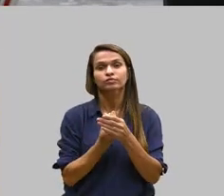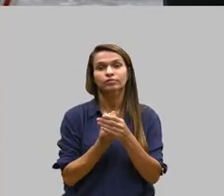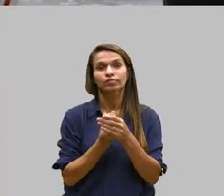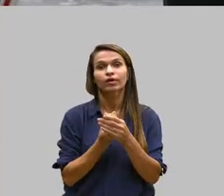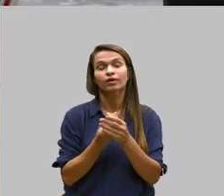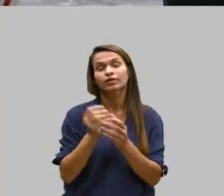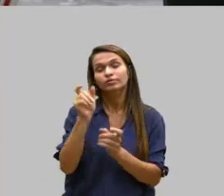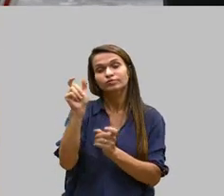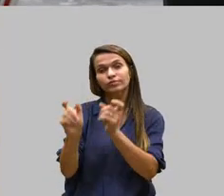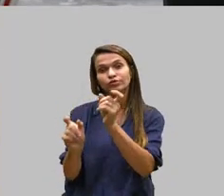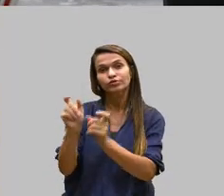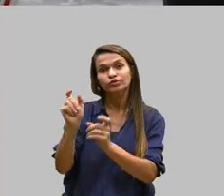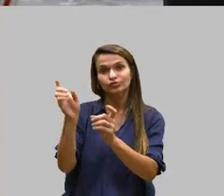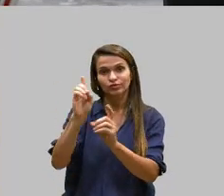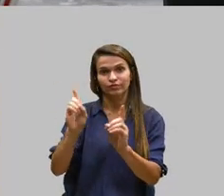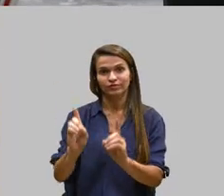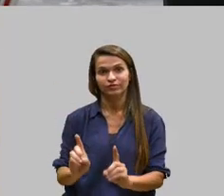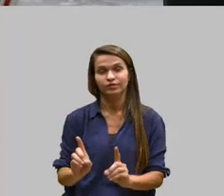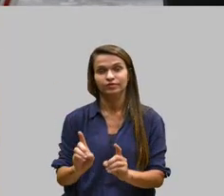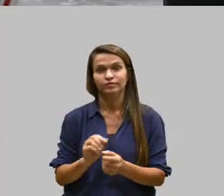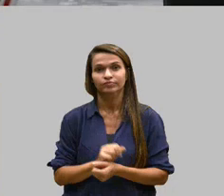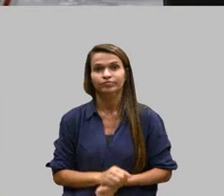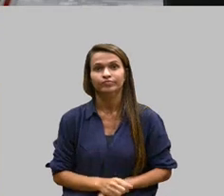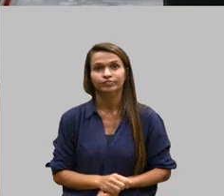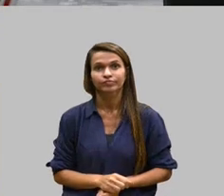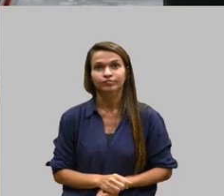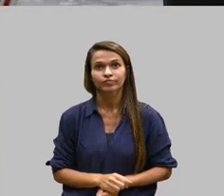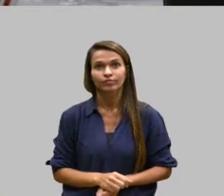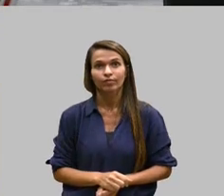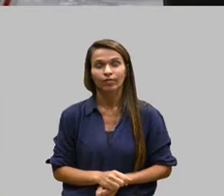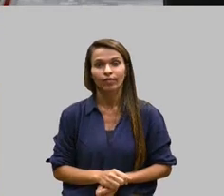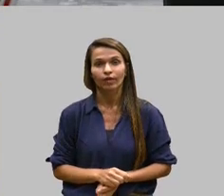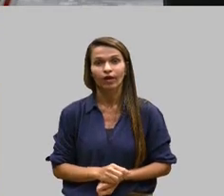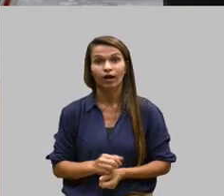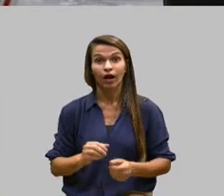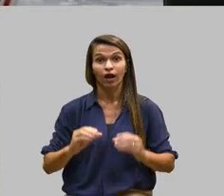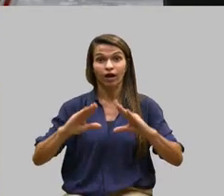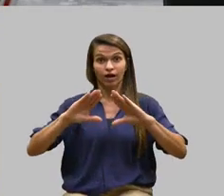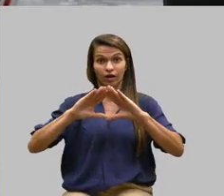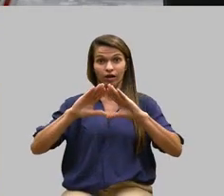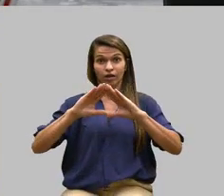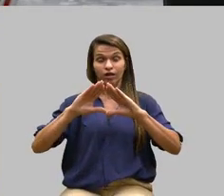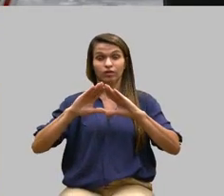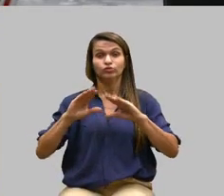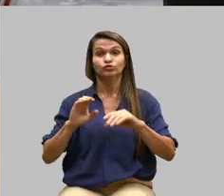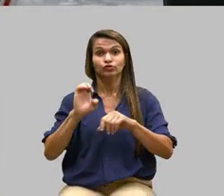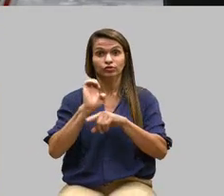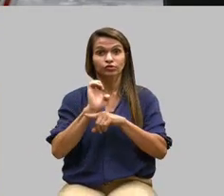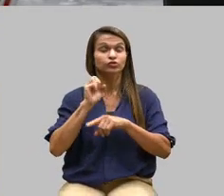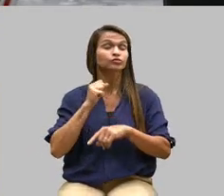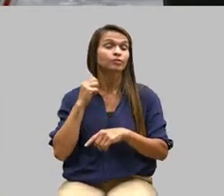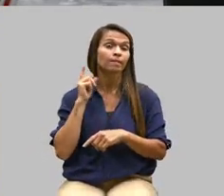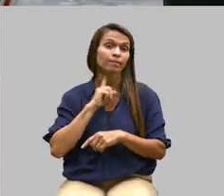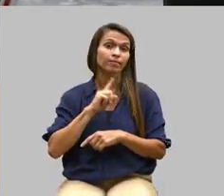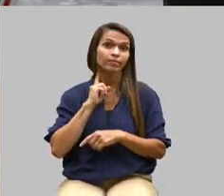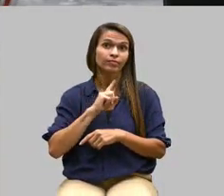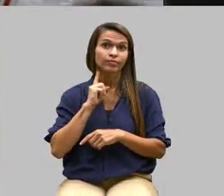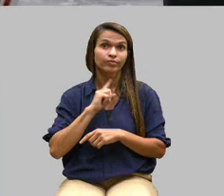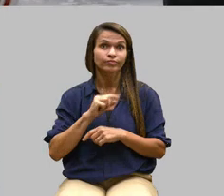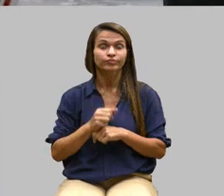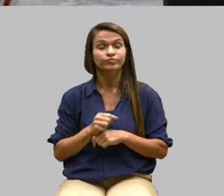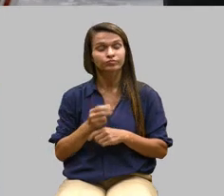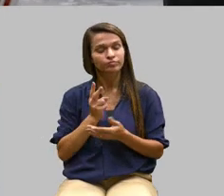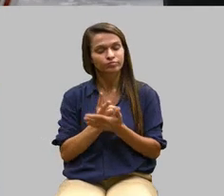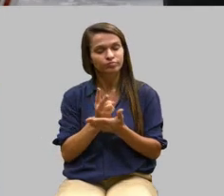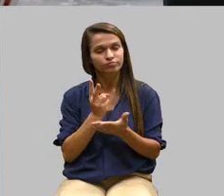pessoas com deficiência a Assembleia Legislativa do Estado de Minas Gerais sempre